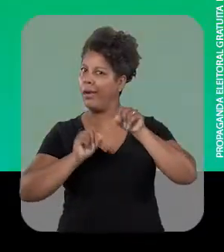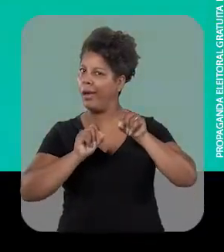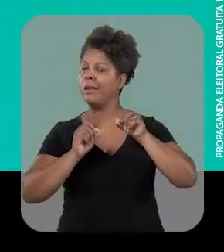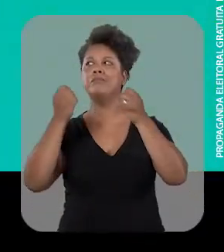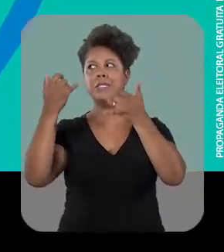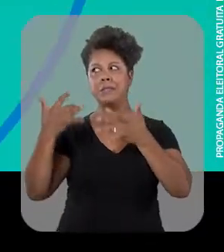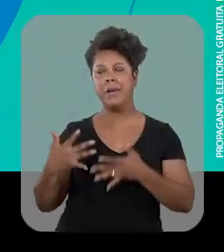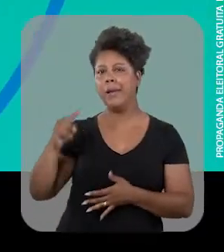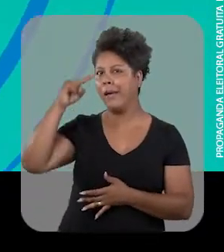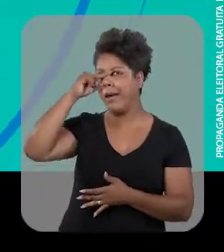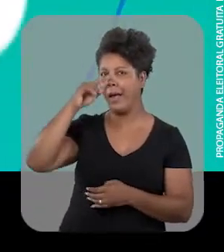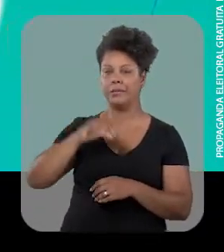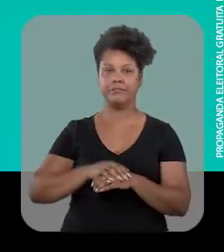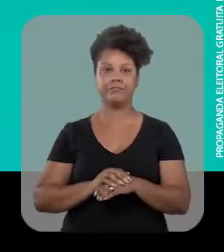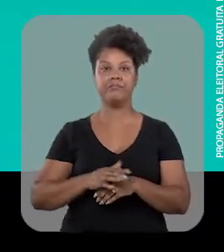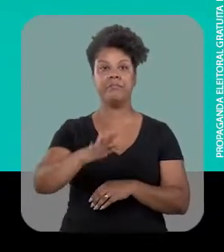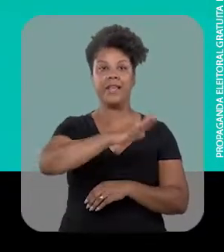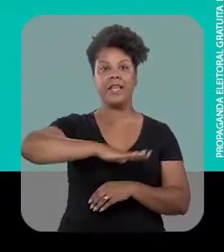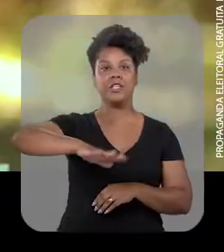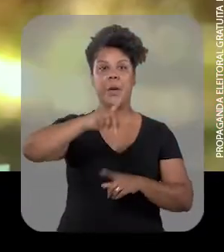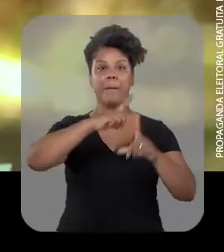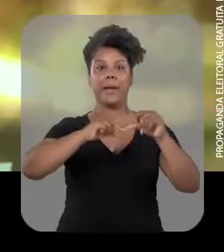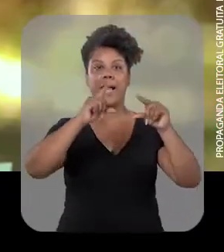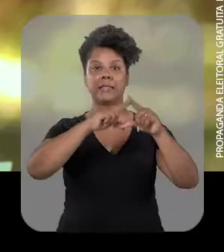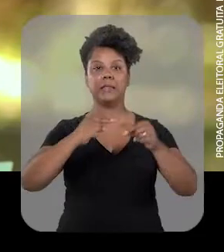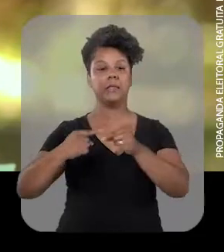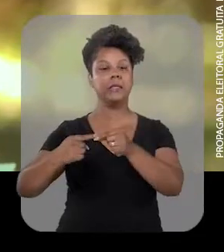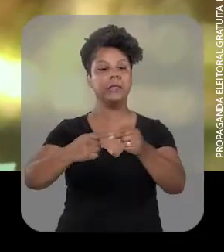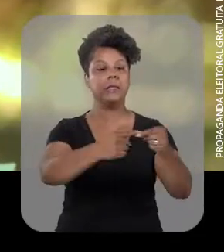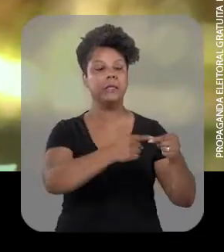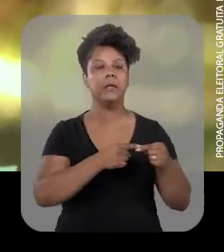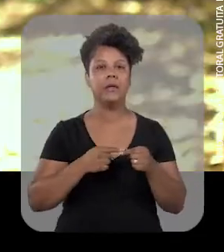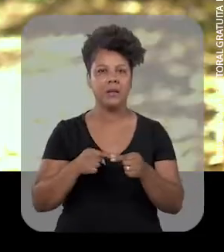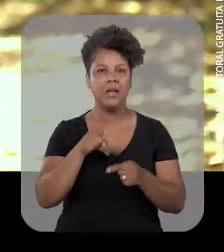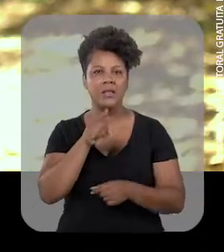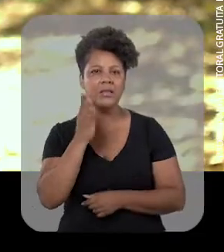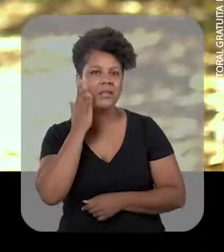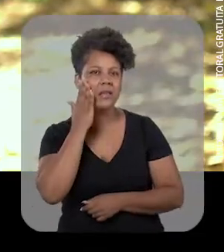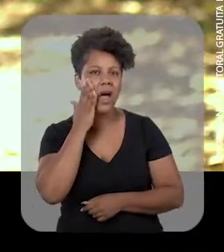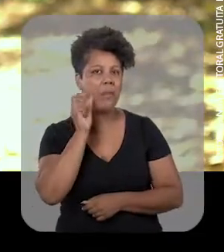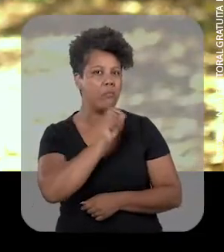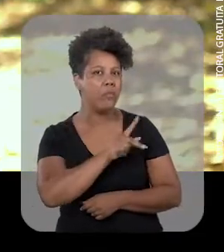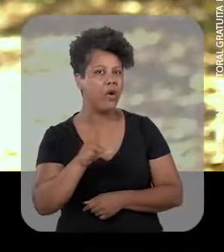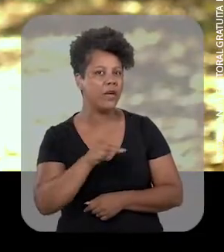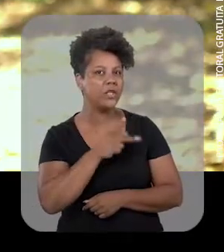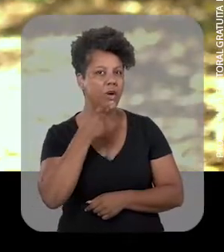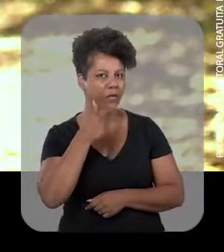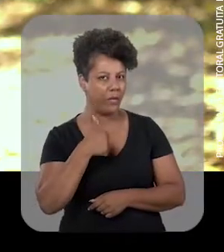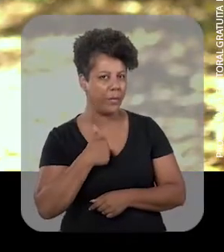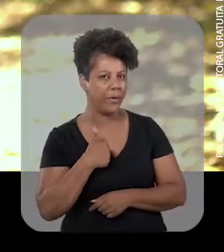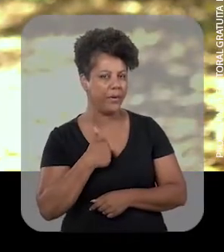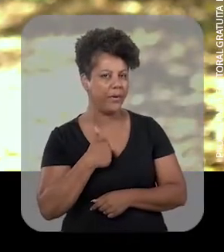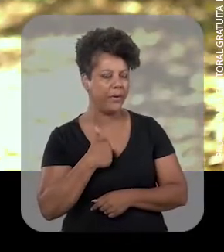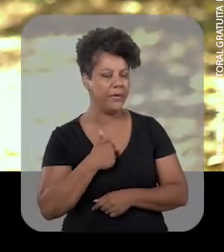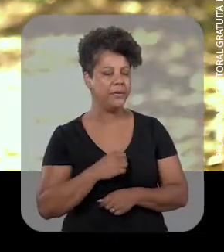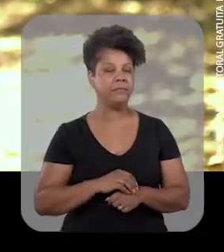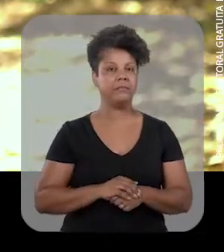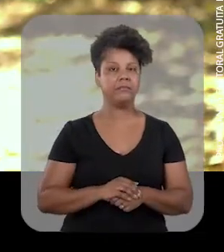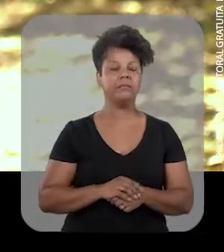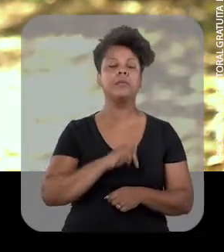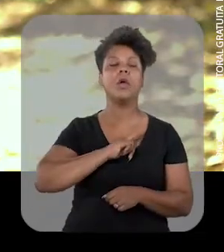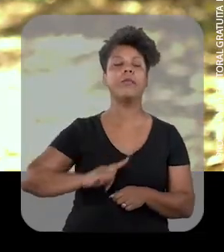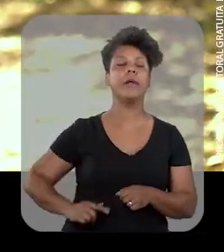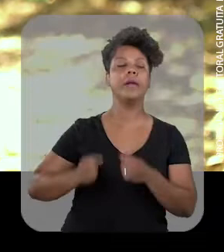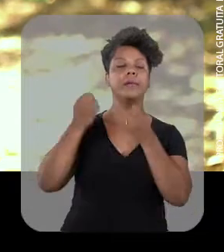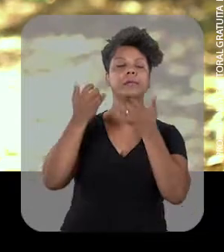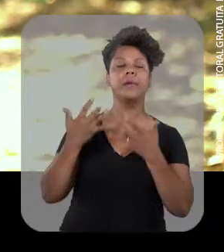da fome. Diz aí, Caiado. Na região do entorno de Brasília, sabe o que que os professores me contaram quando